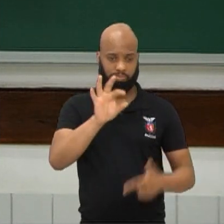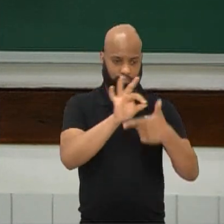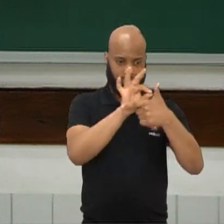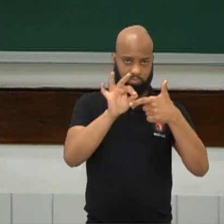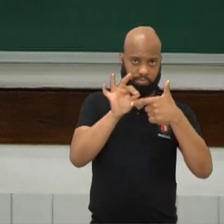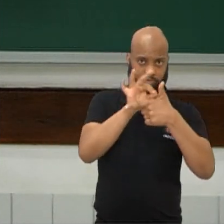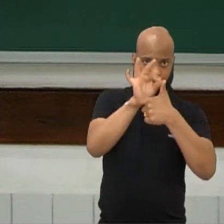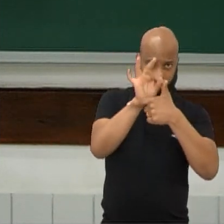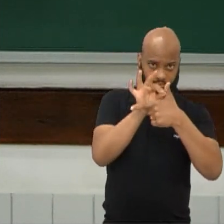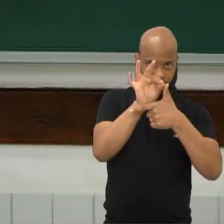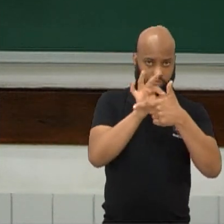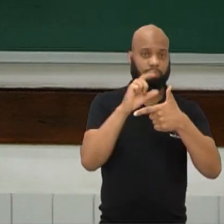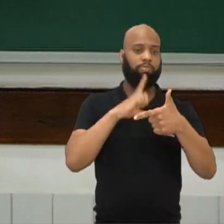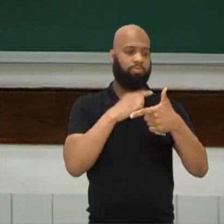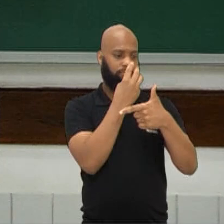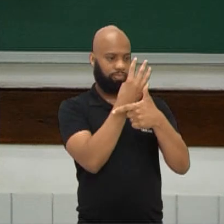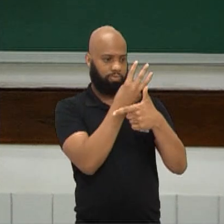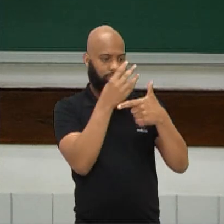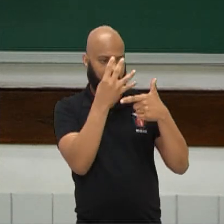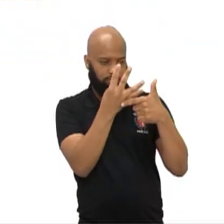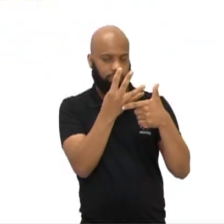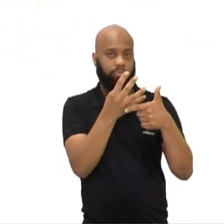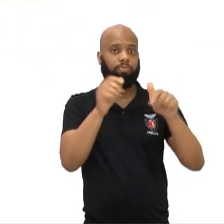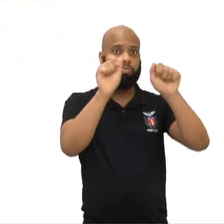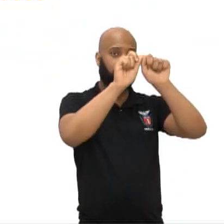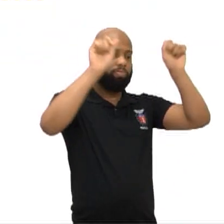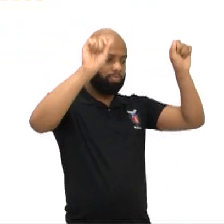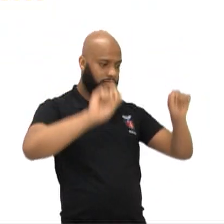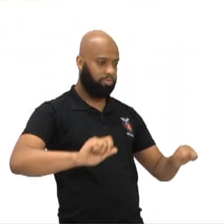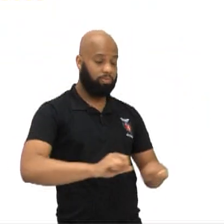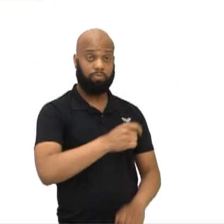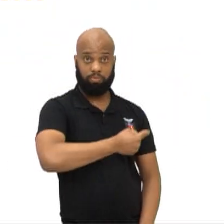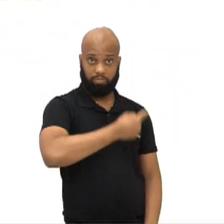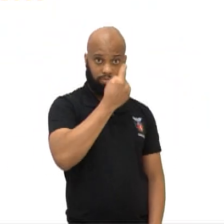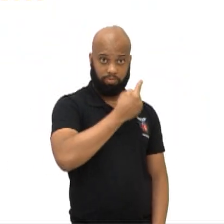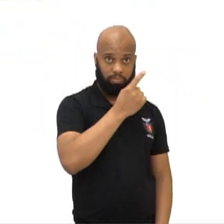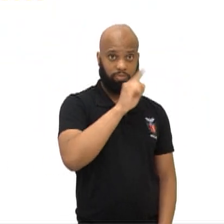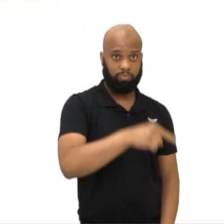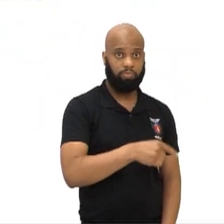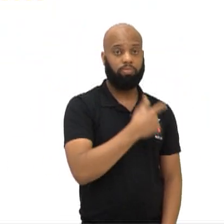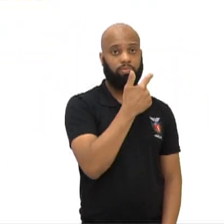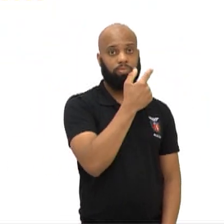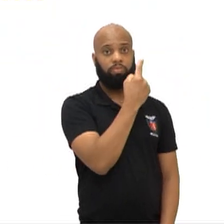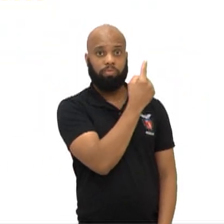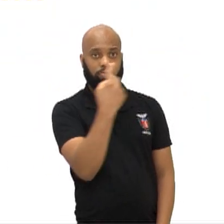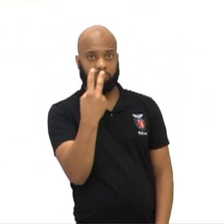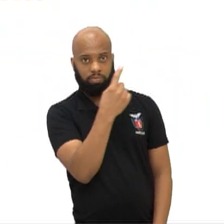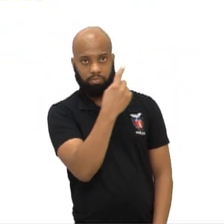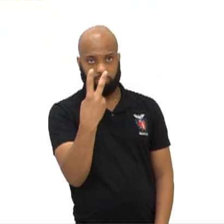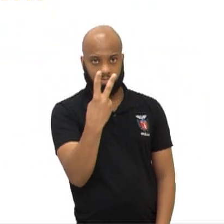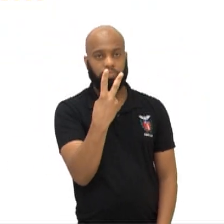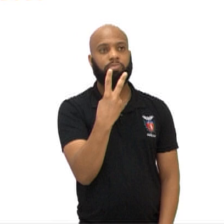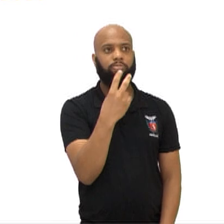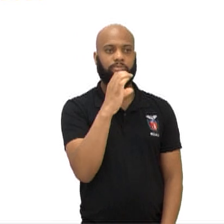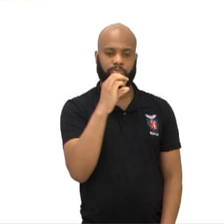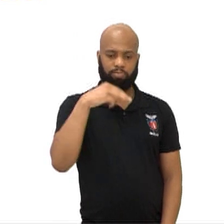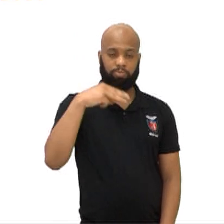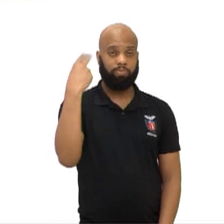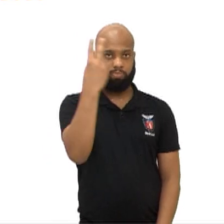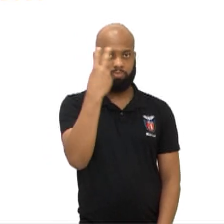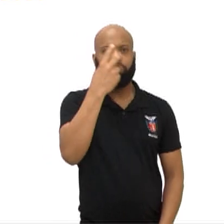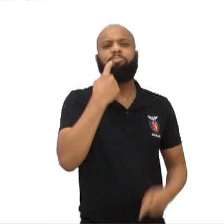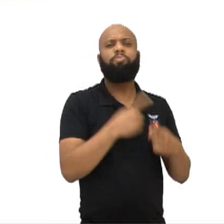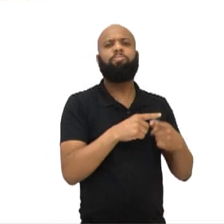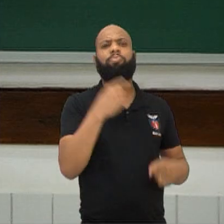medidas, 3 e 4. Então, a área do primeiro retângulo vale 12 centímetros quadrados. Lembrando que toda vez